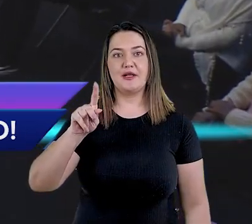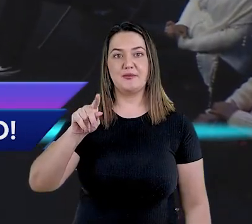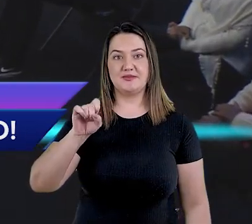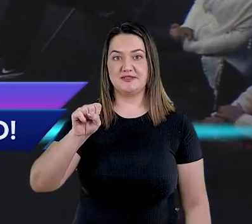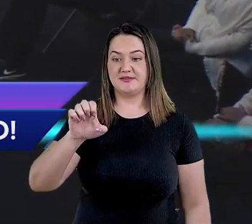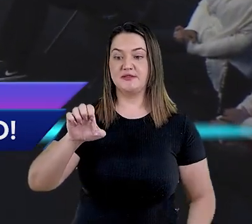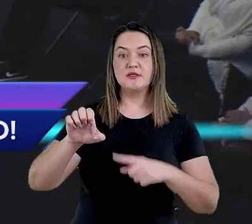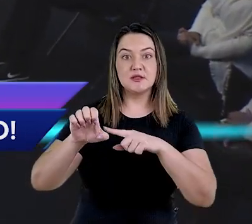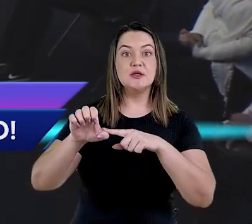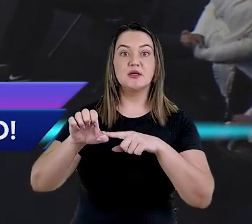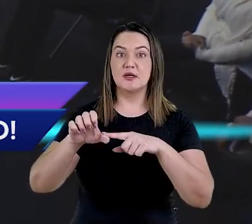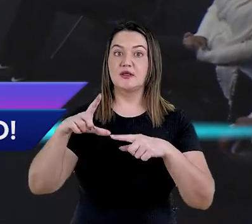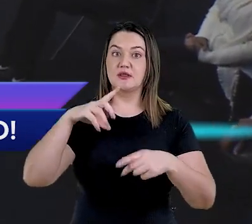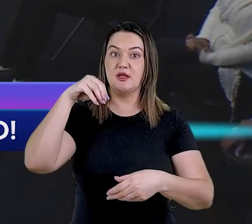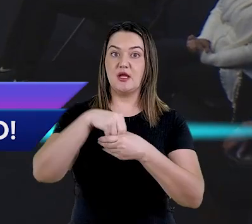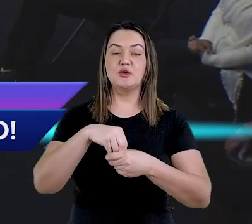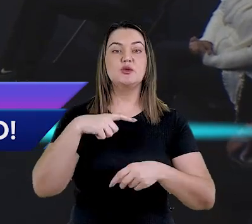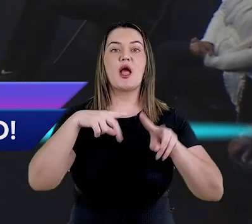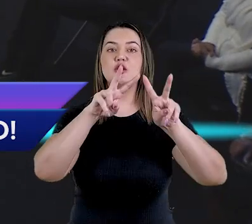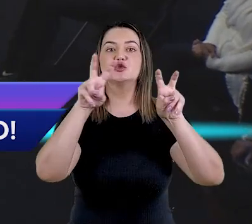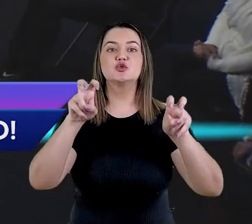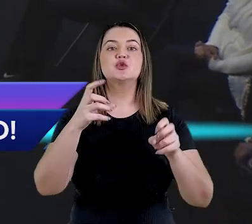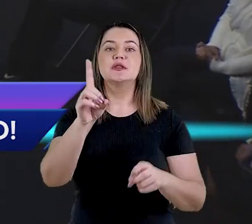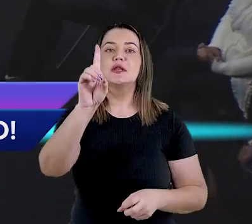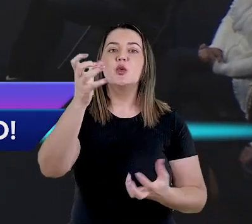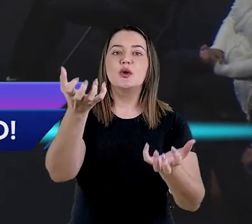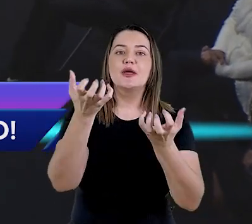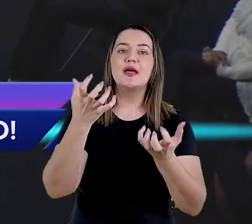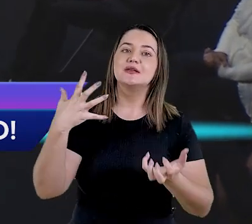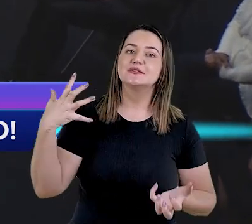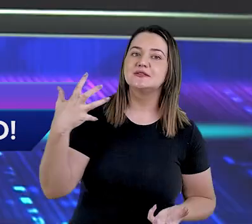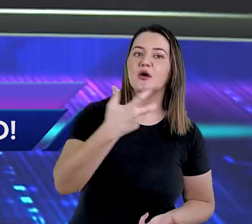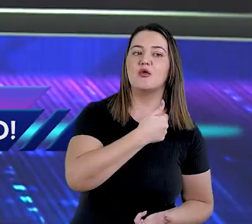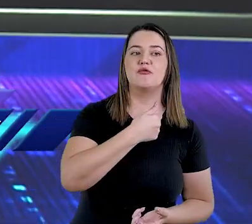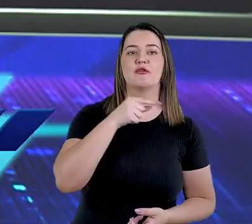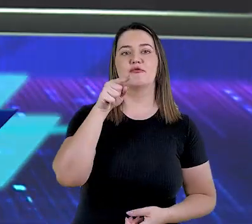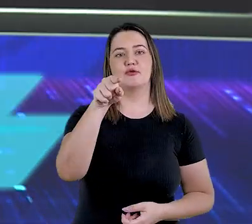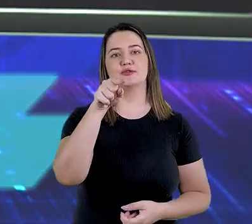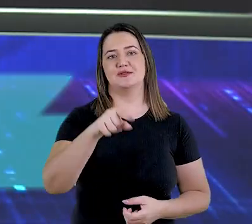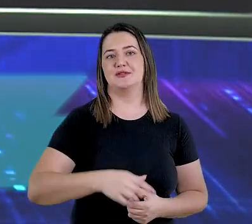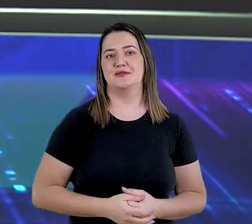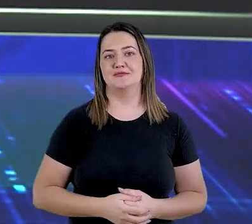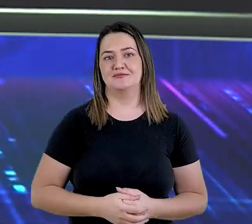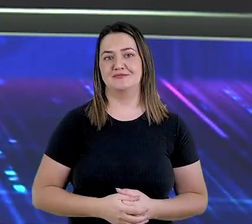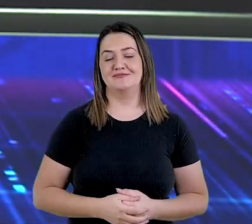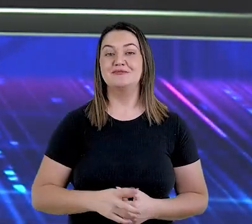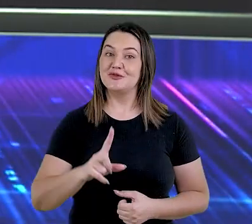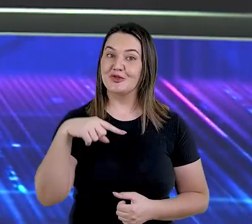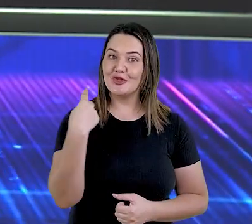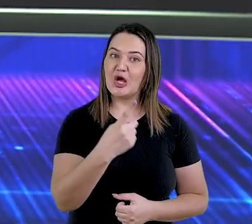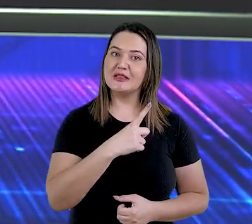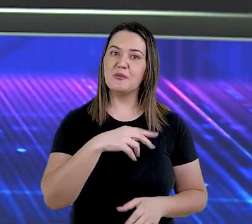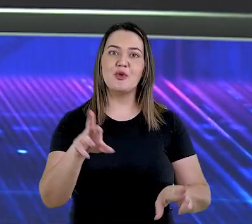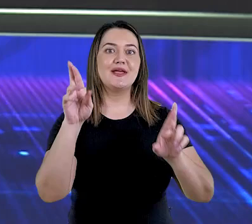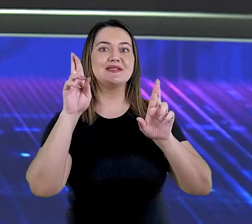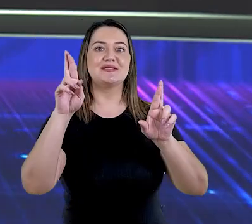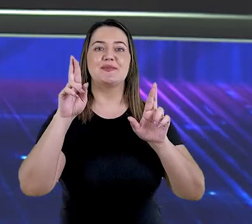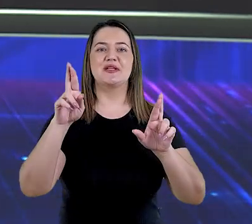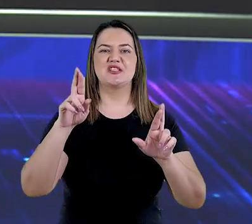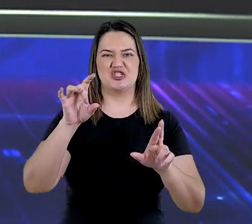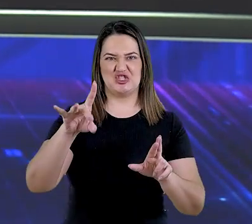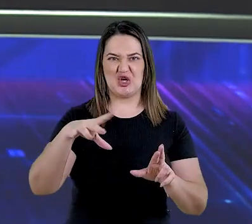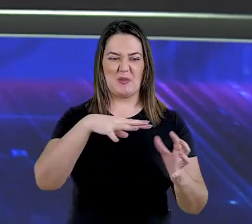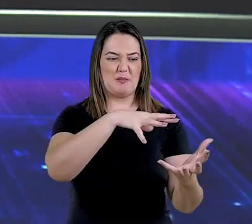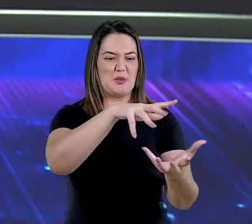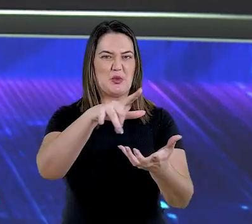os seres humanos. E isso merece que você diga aí amém. Porque nós temos esperança. Nós não estamos